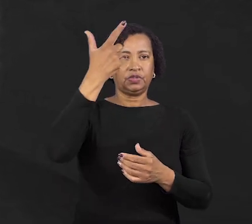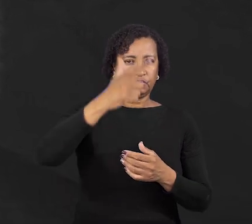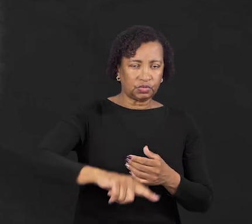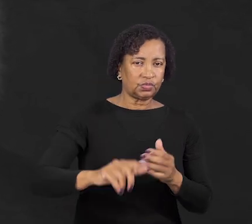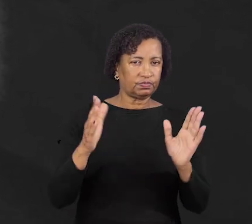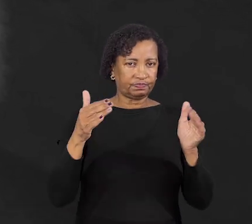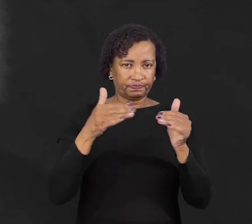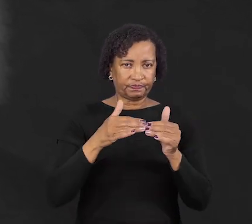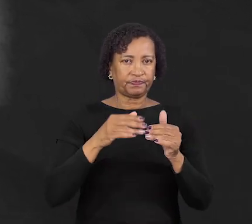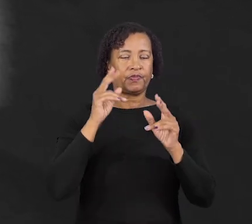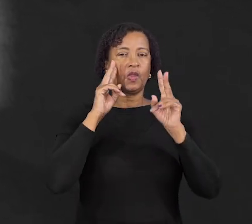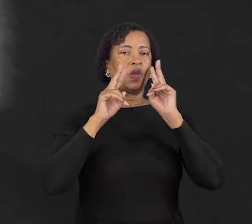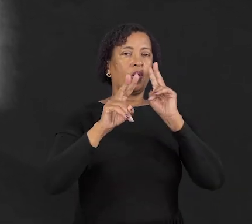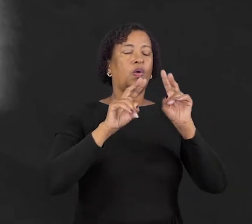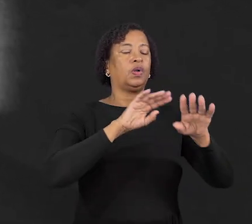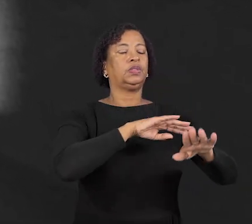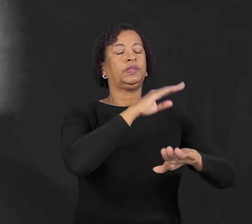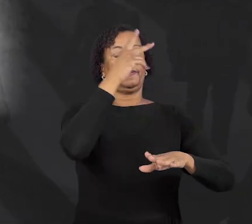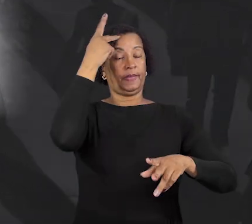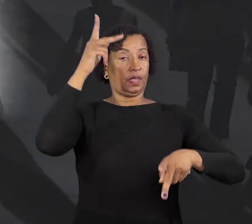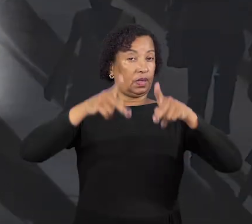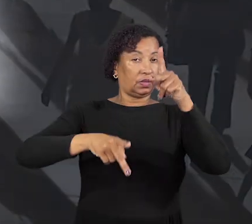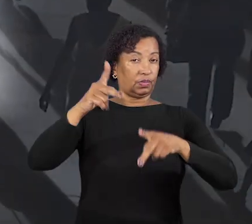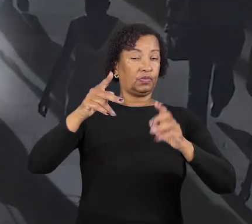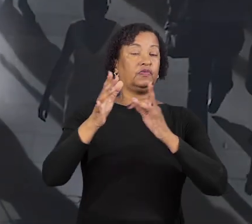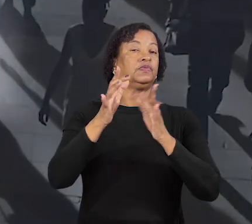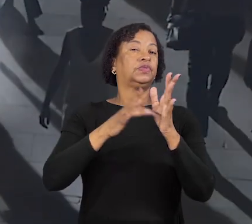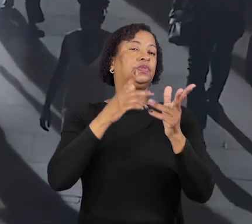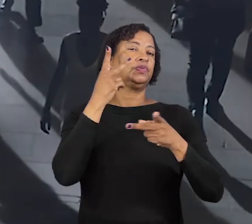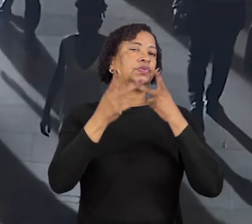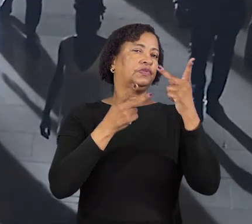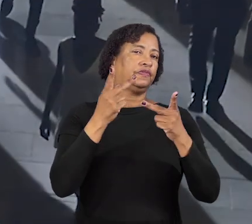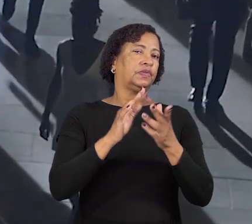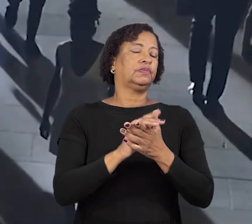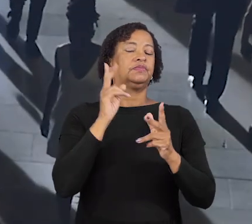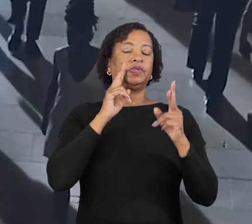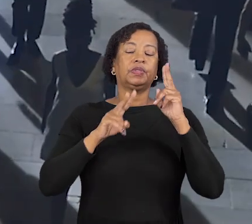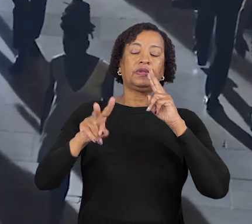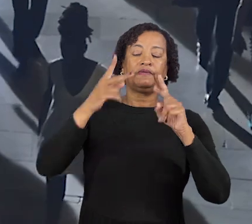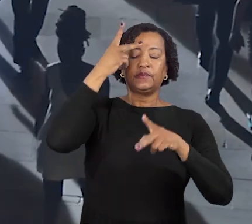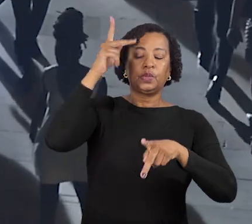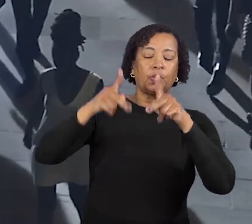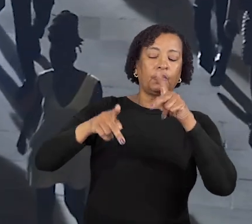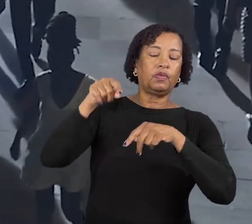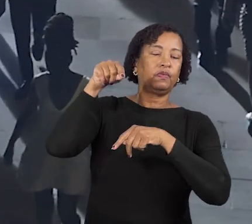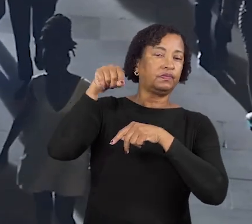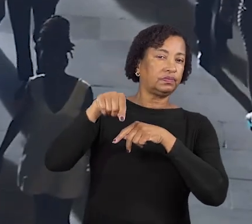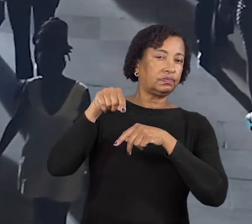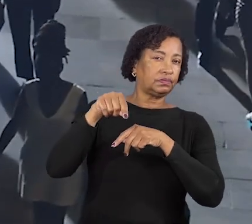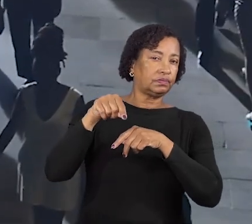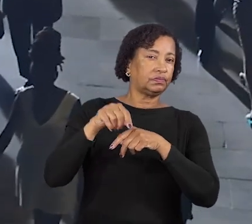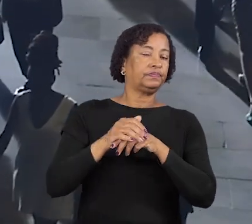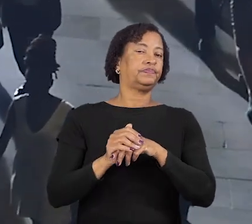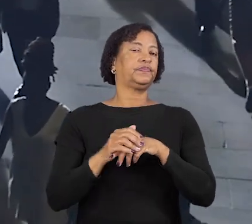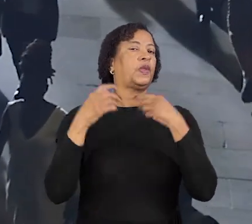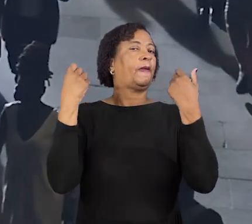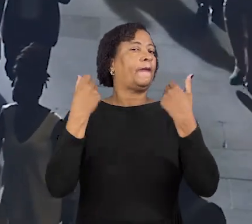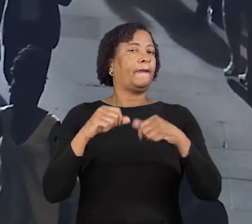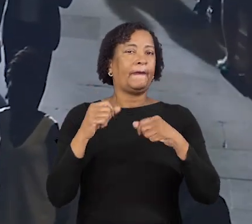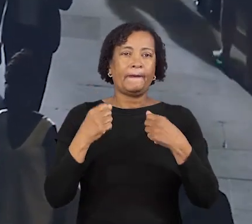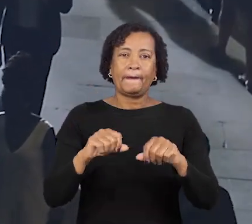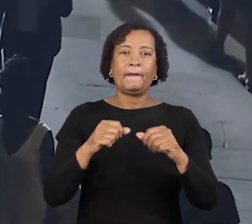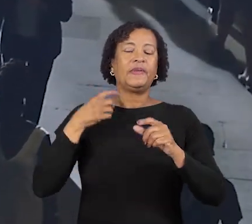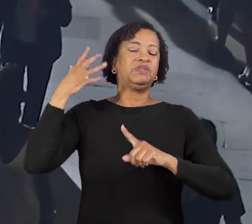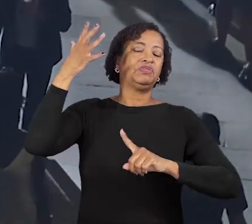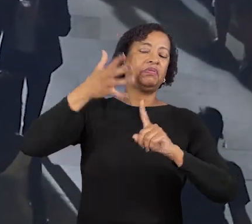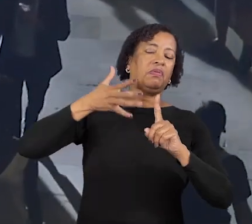para enfatizar, olhem para o sopé da montanha, Jesus está dizendo. Estão vendo toda aquela gente lá embaixo? Eles não